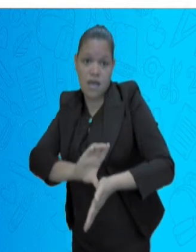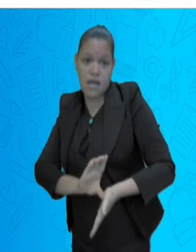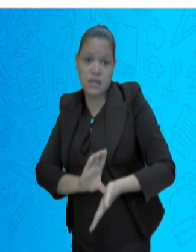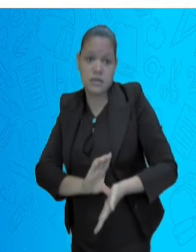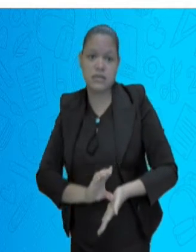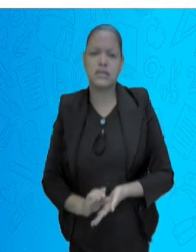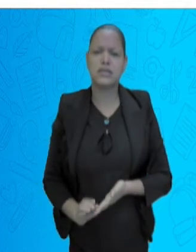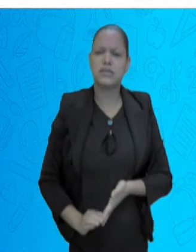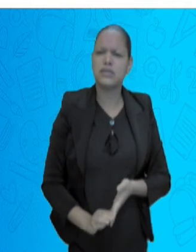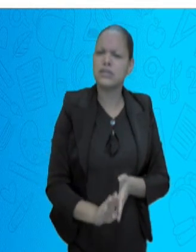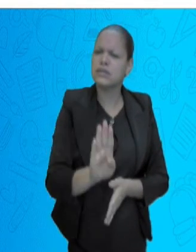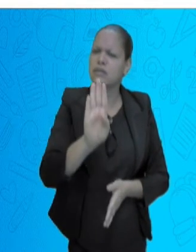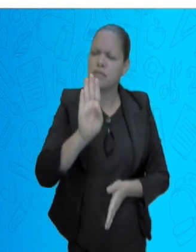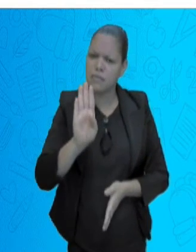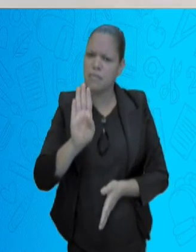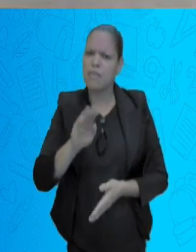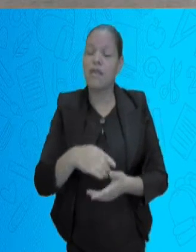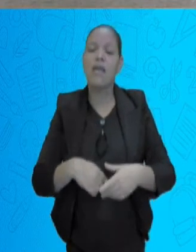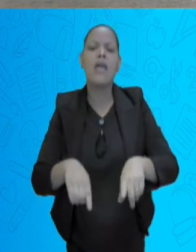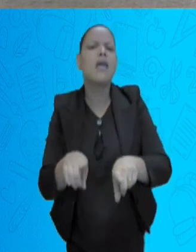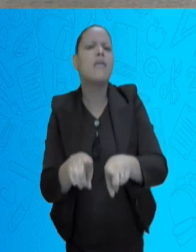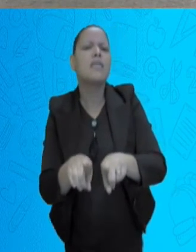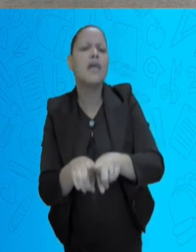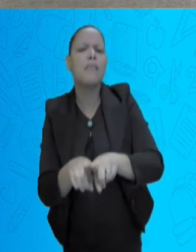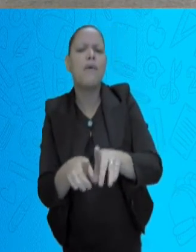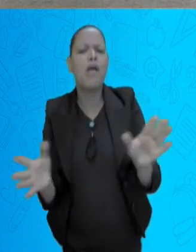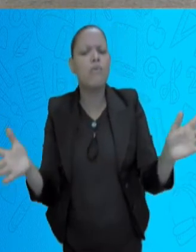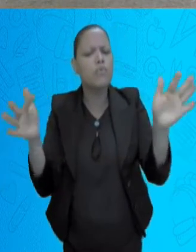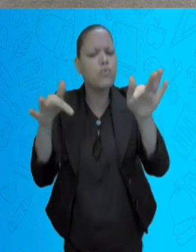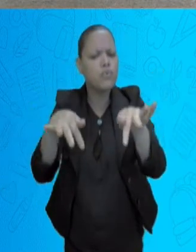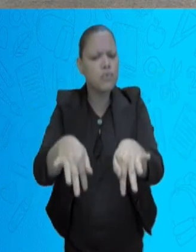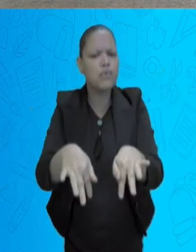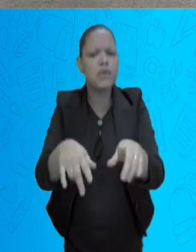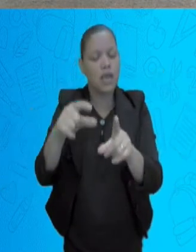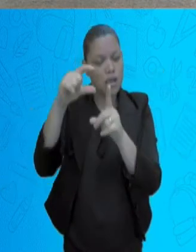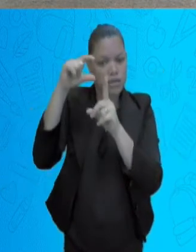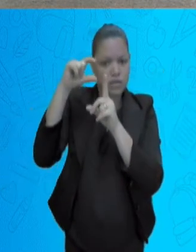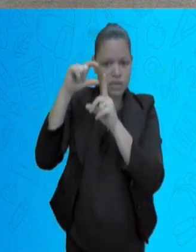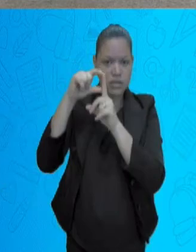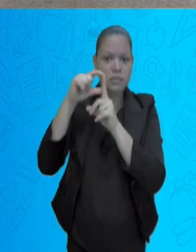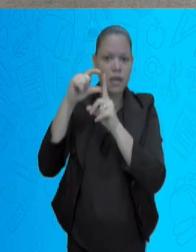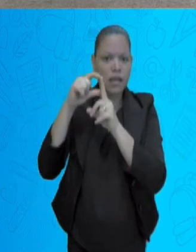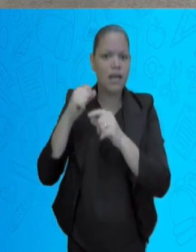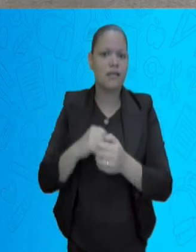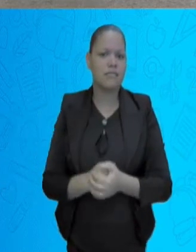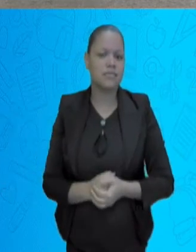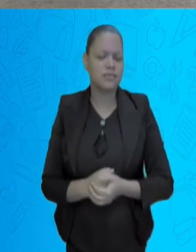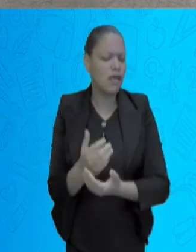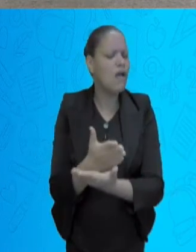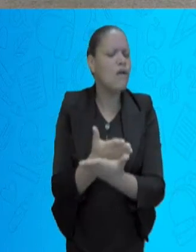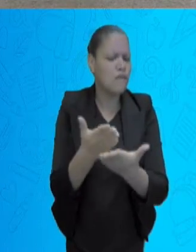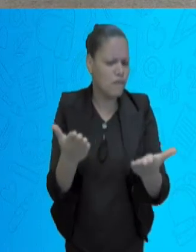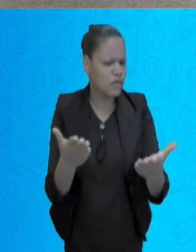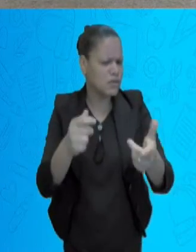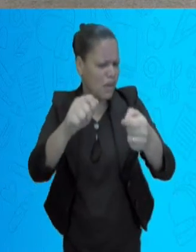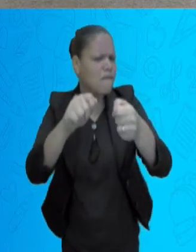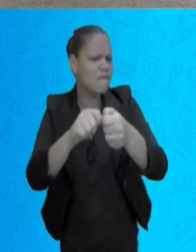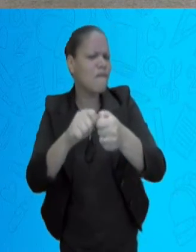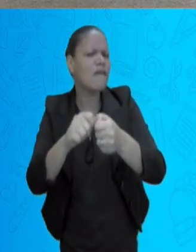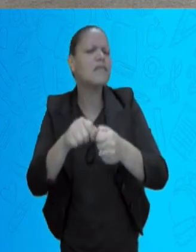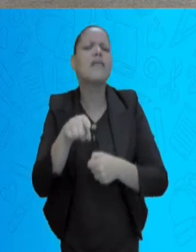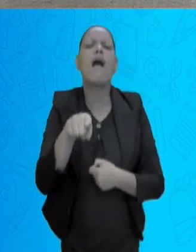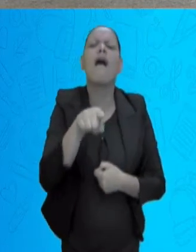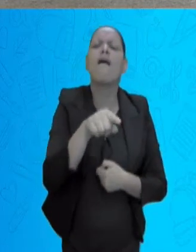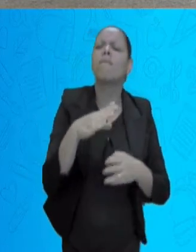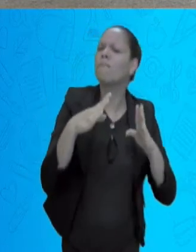final das palavras. Você sabia? Tem feito a correção na sua atividade? Quando você escreve,